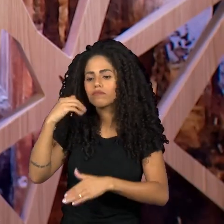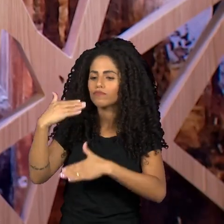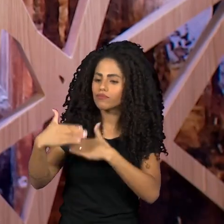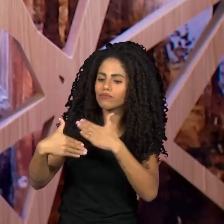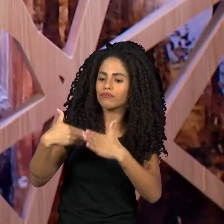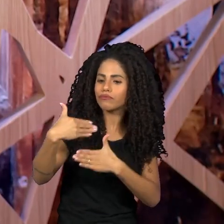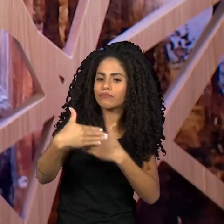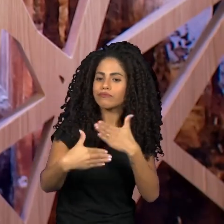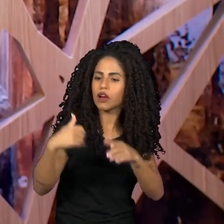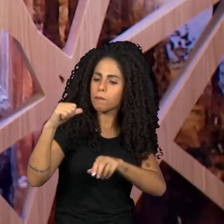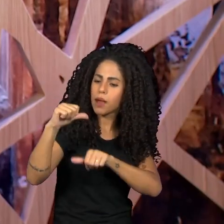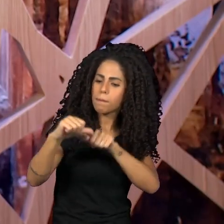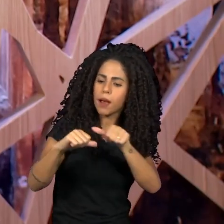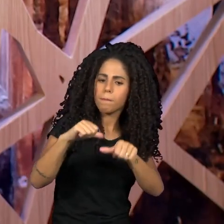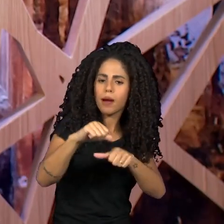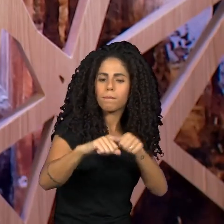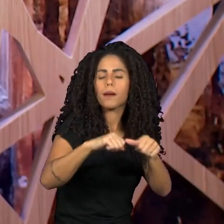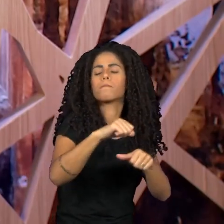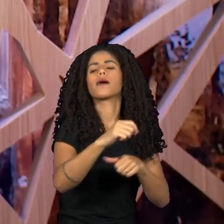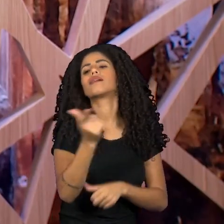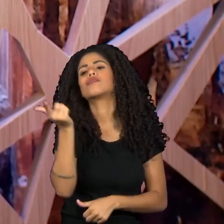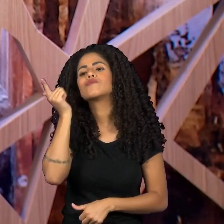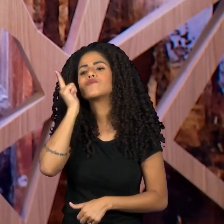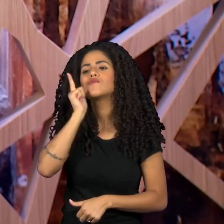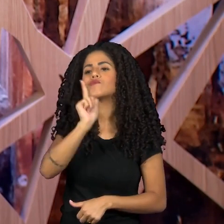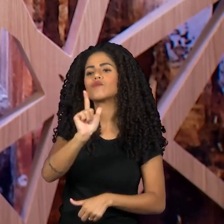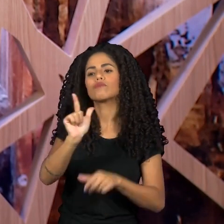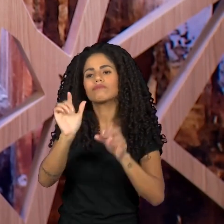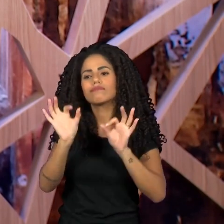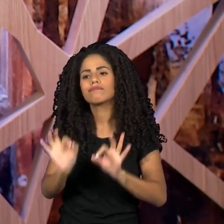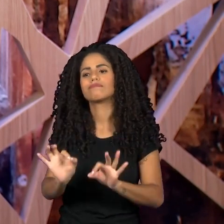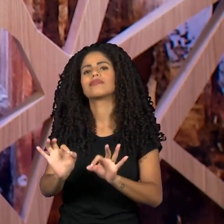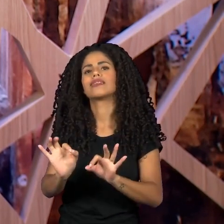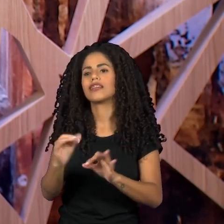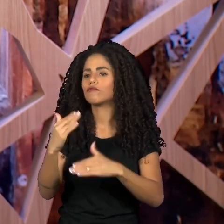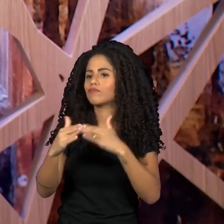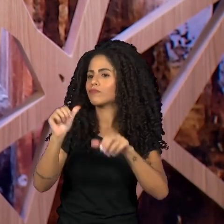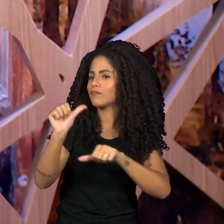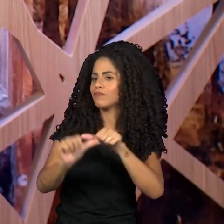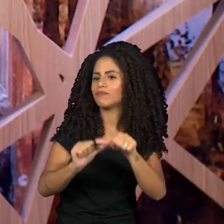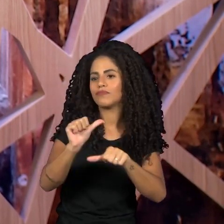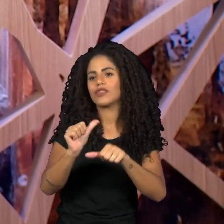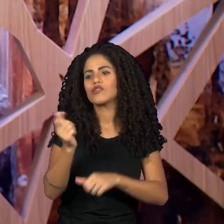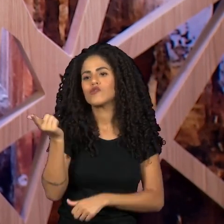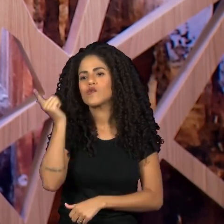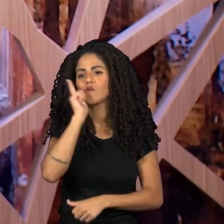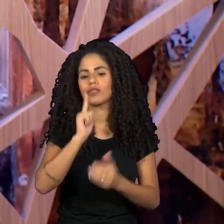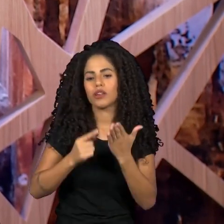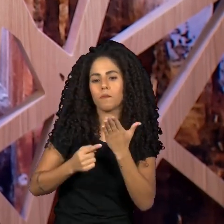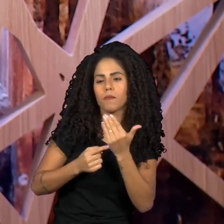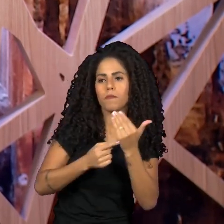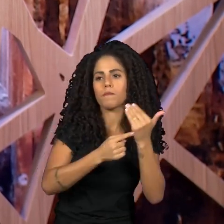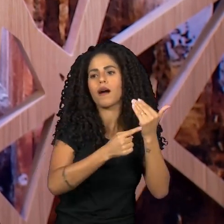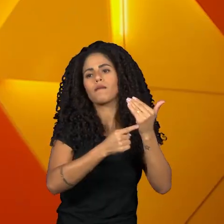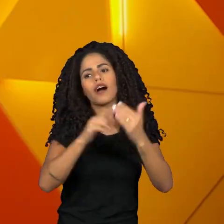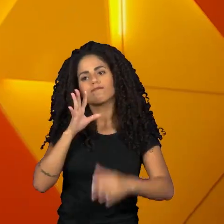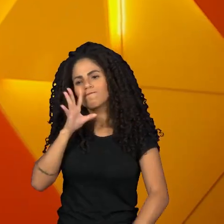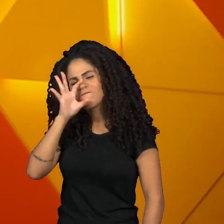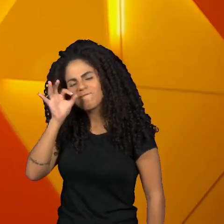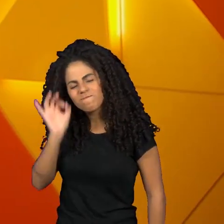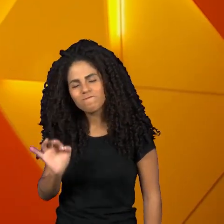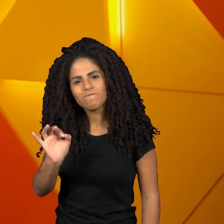esse processo dialético de ressignificação e transformação em tecnologias de resistência.